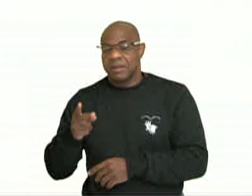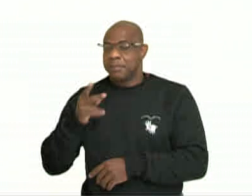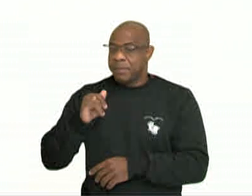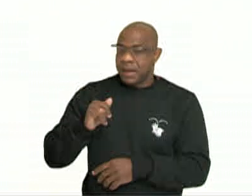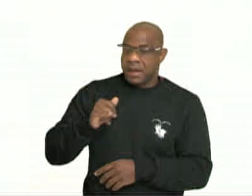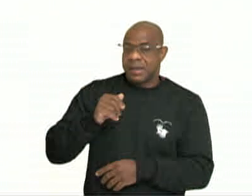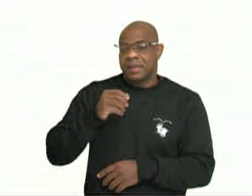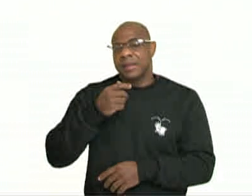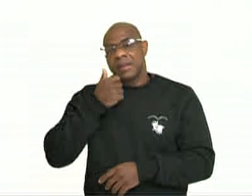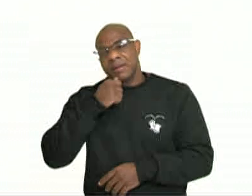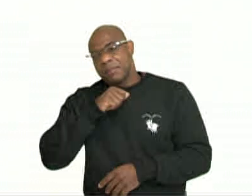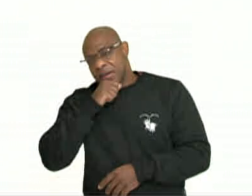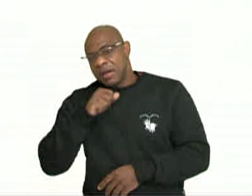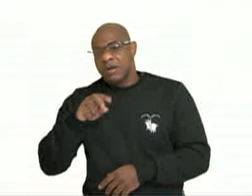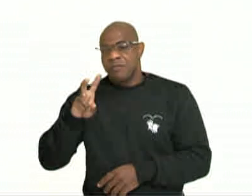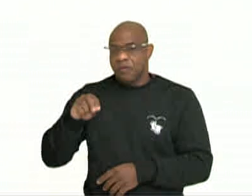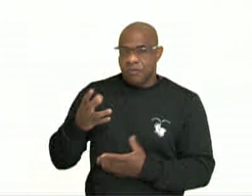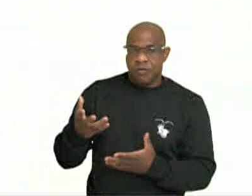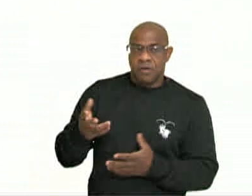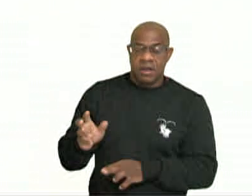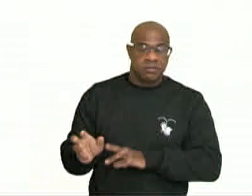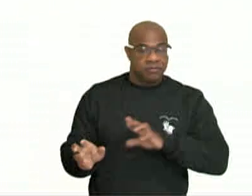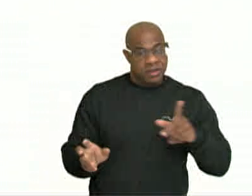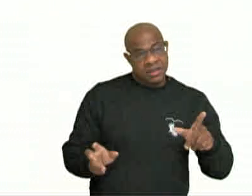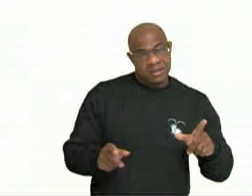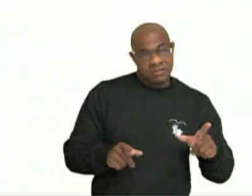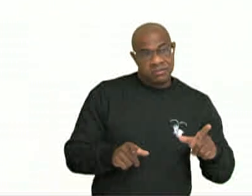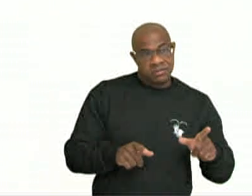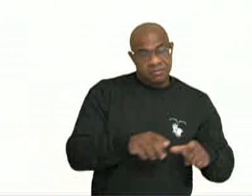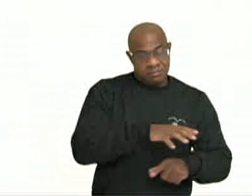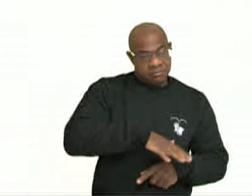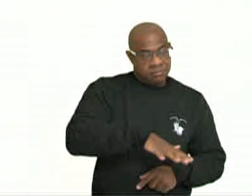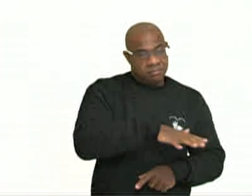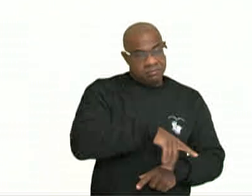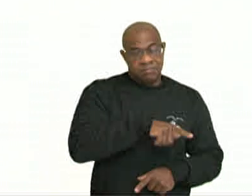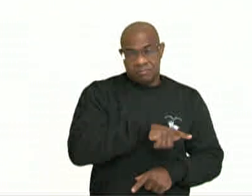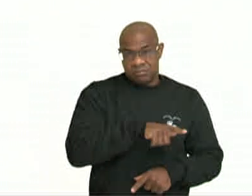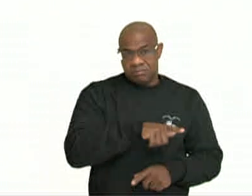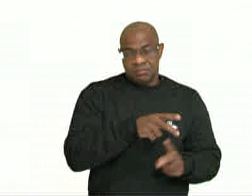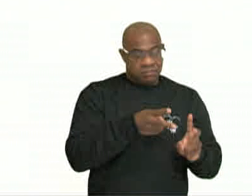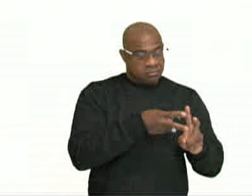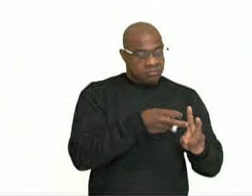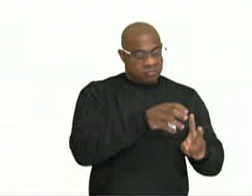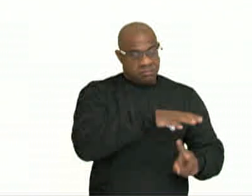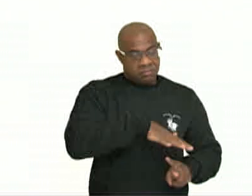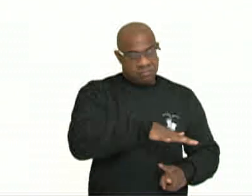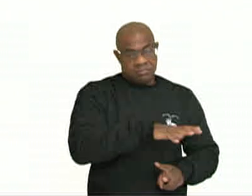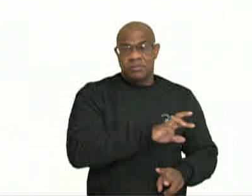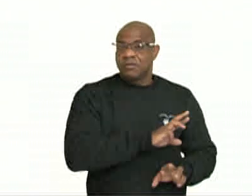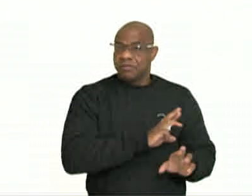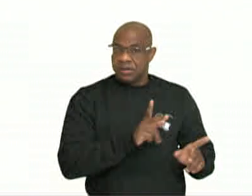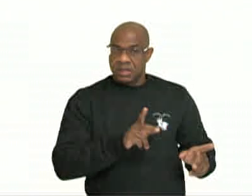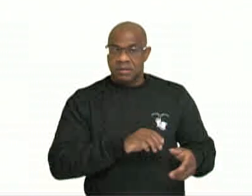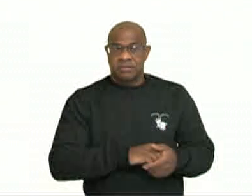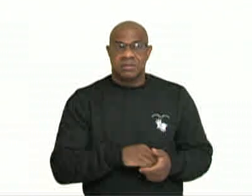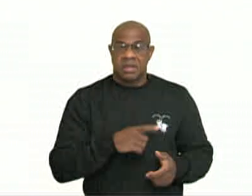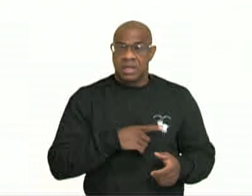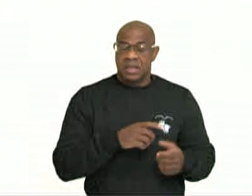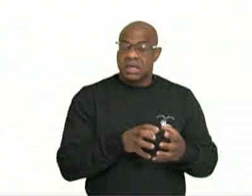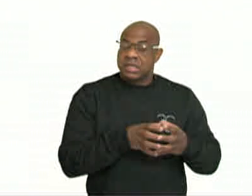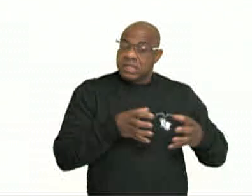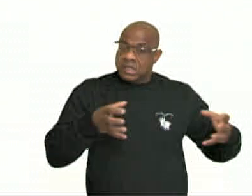extensa, né, que reunia quase um clã. Homem da tribo Rikbakta, o piercing alongado é uma identidade do grupo,